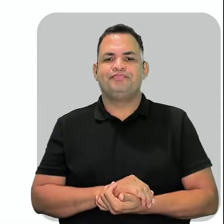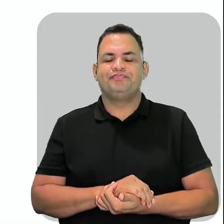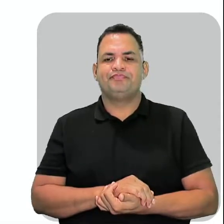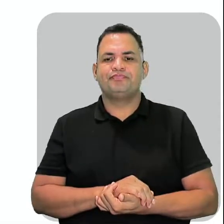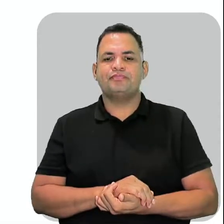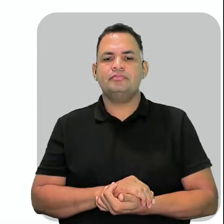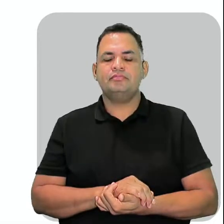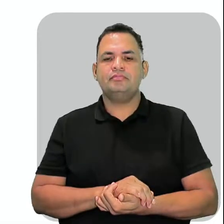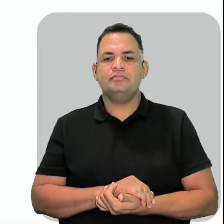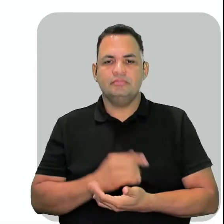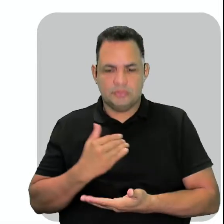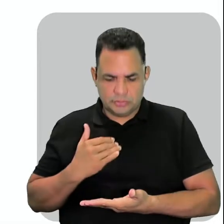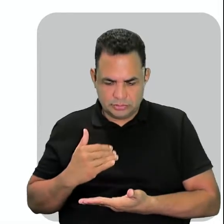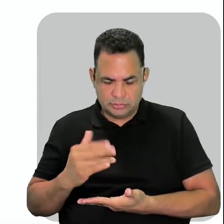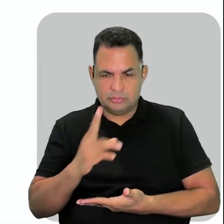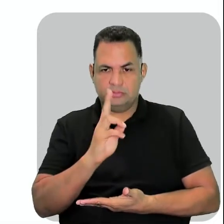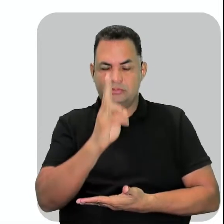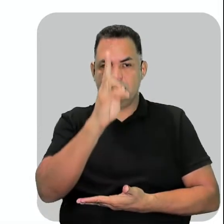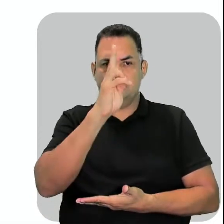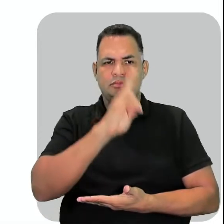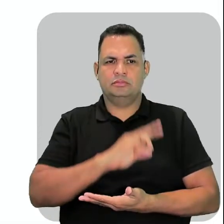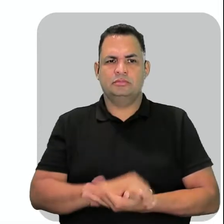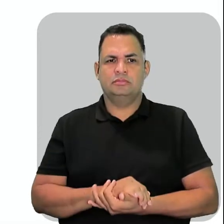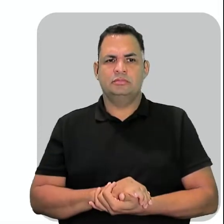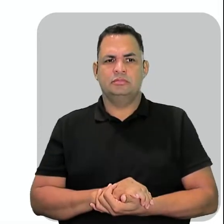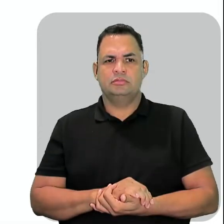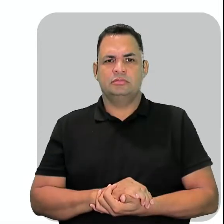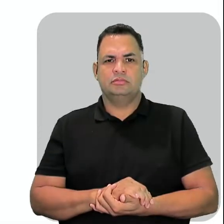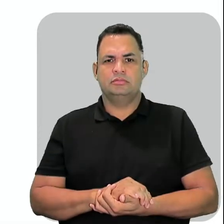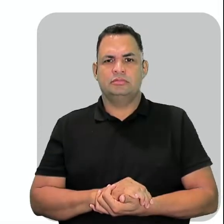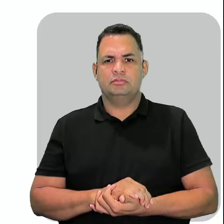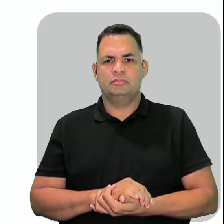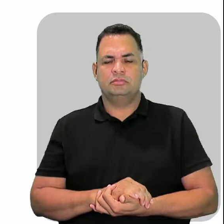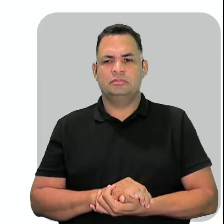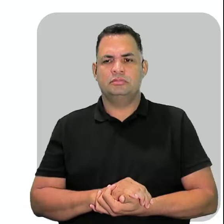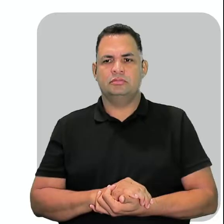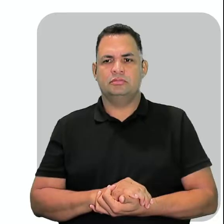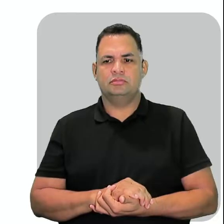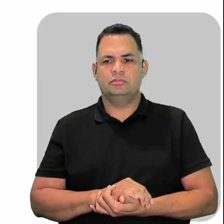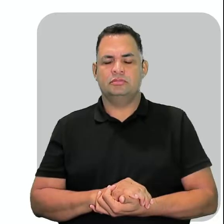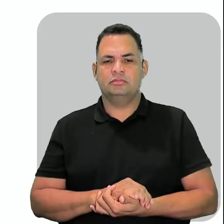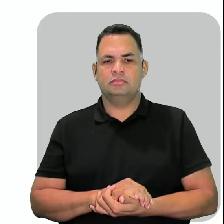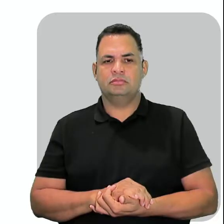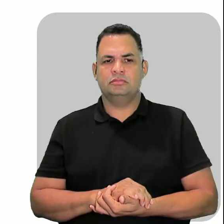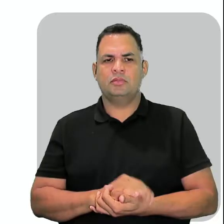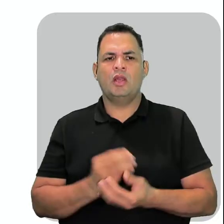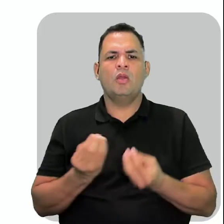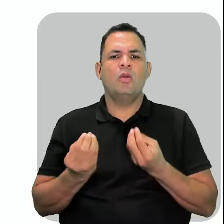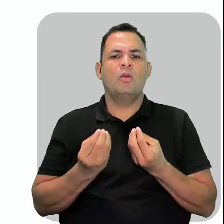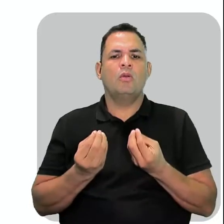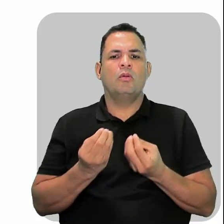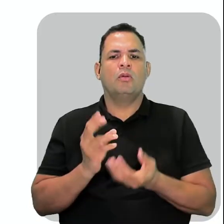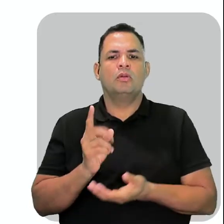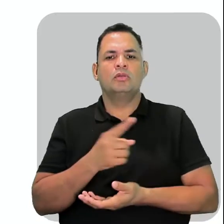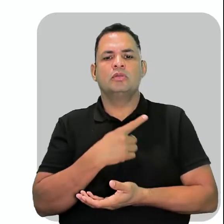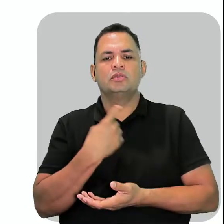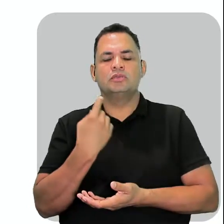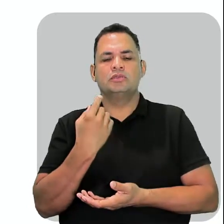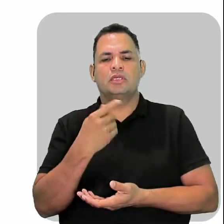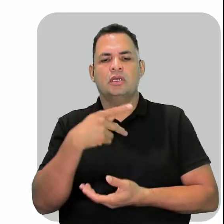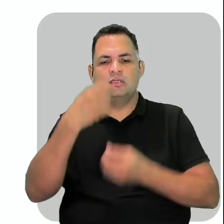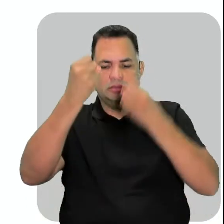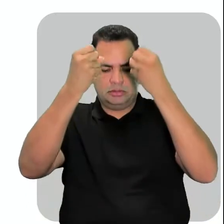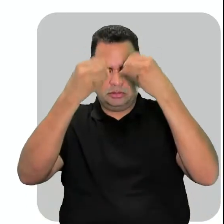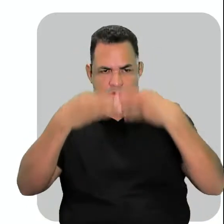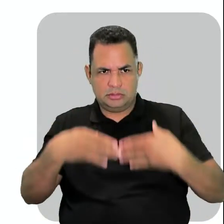vamos continuar que ainda tem mais coisas para a gente ver na nossa aula de hoje. E como a gente já falou aqui, né,